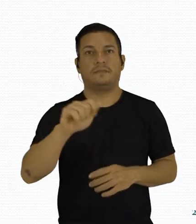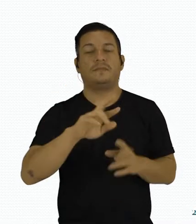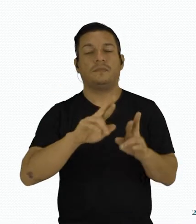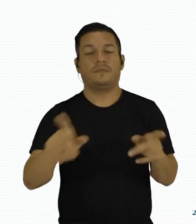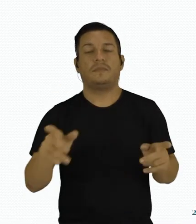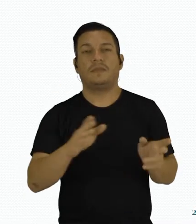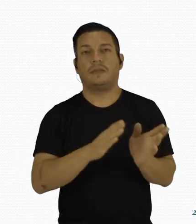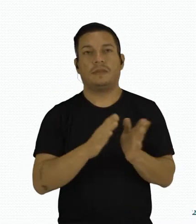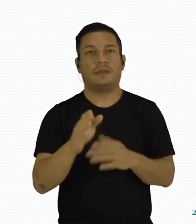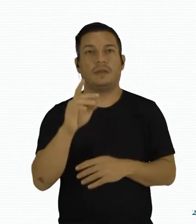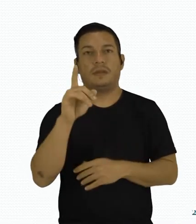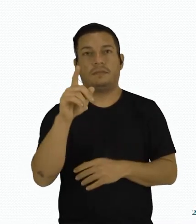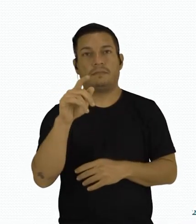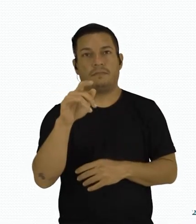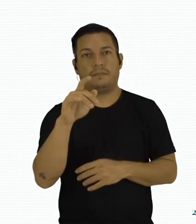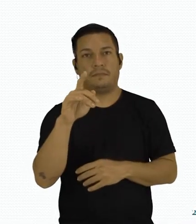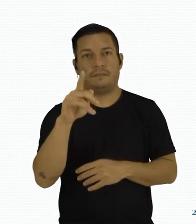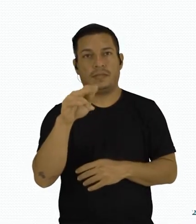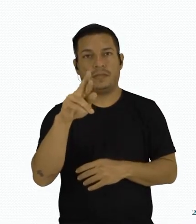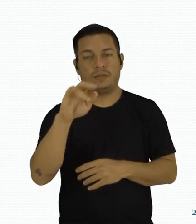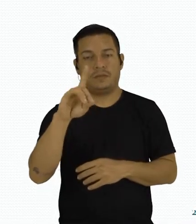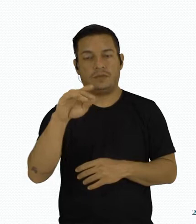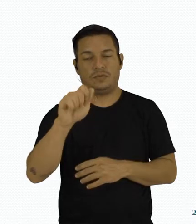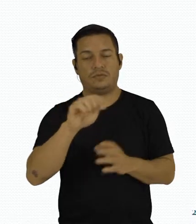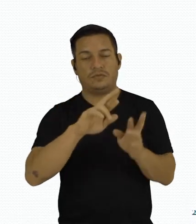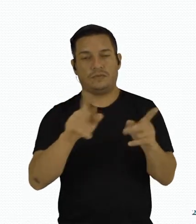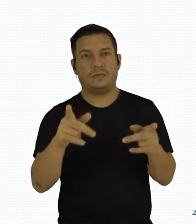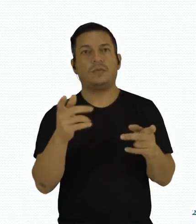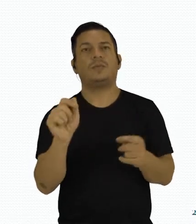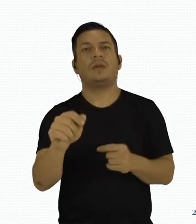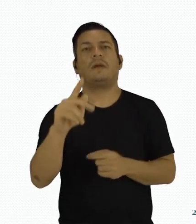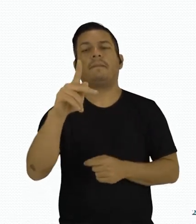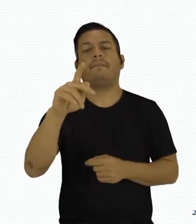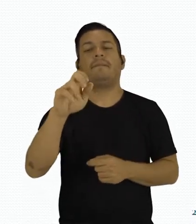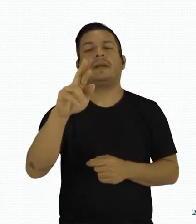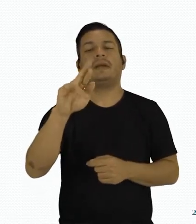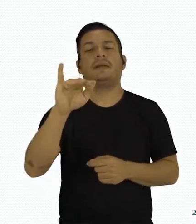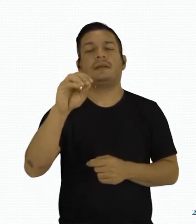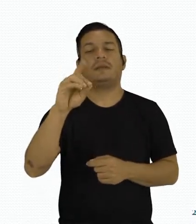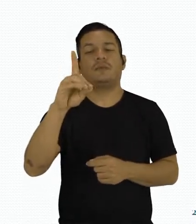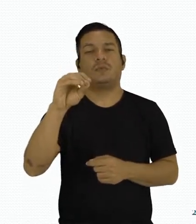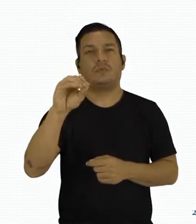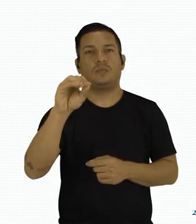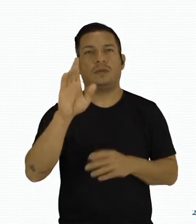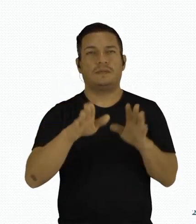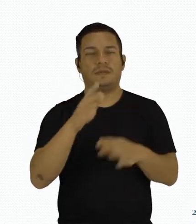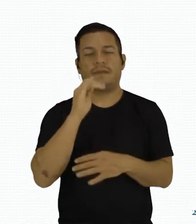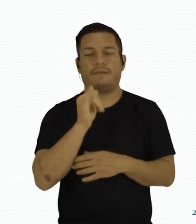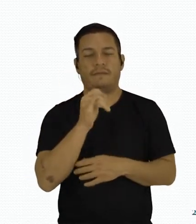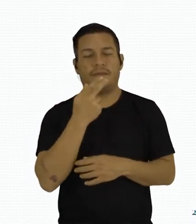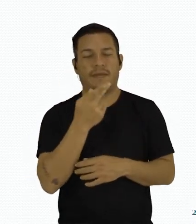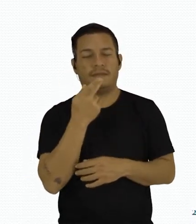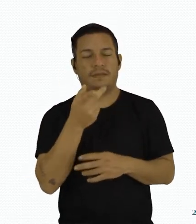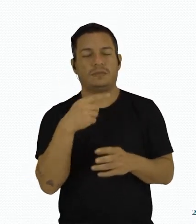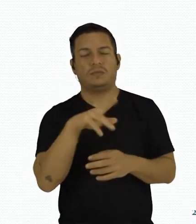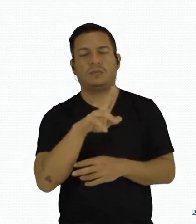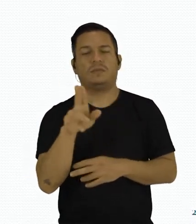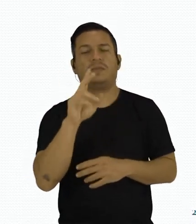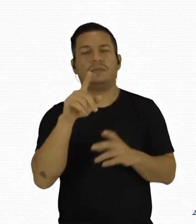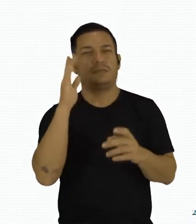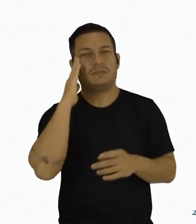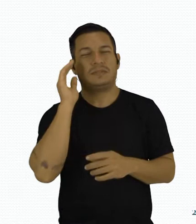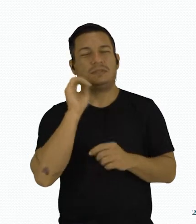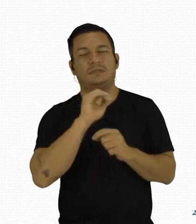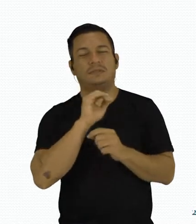período da parte não periódica, o que é um período. Né? Essa palavra aí que muitas vezes a gente fala em dízima periódica e você não entende muito